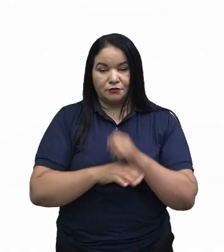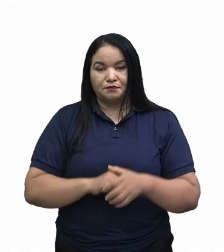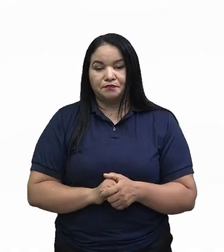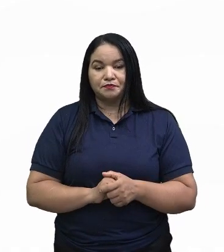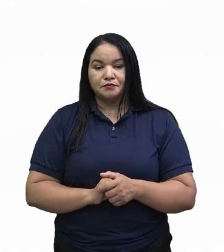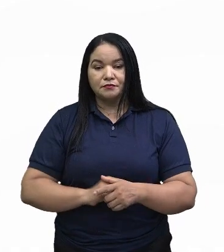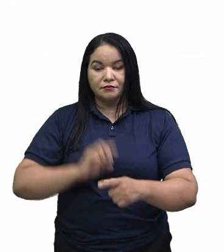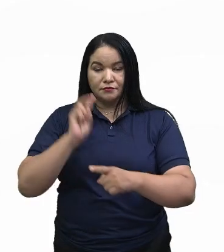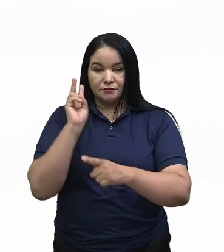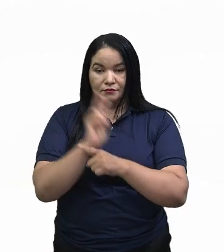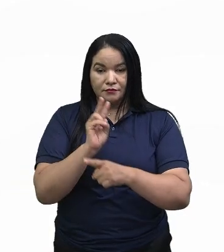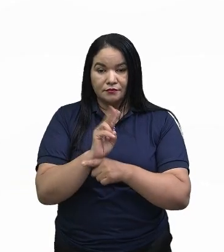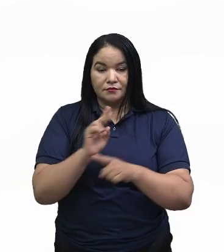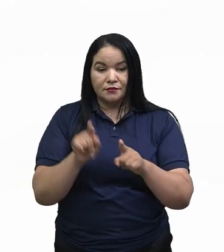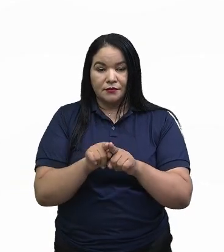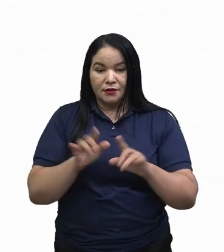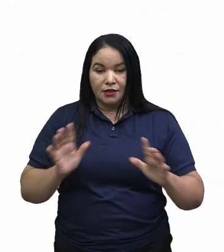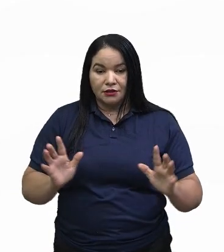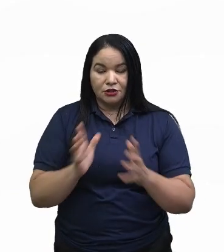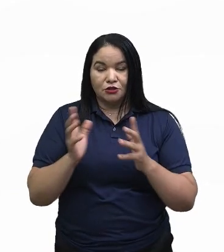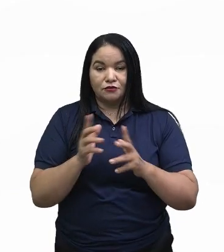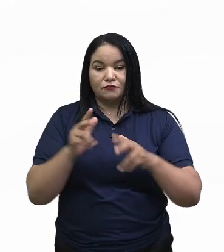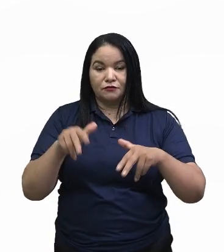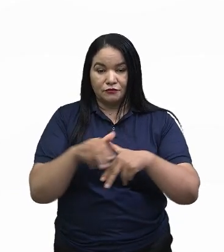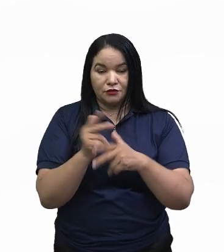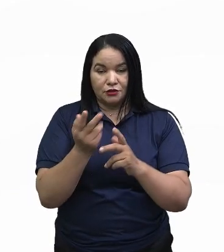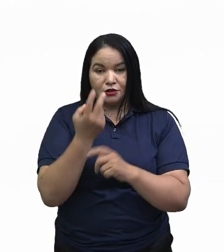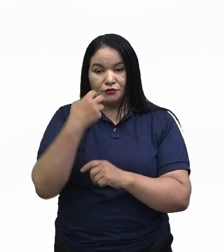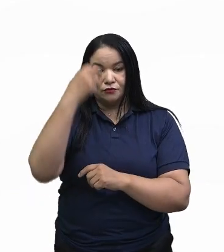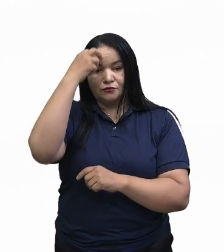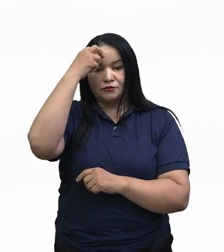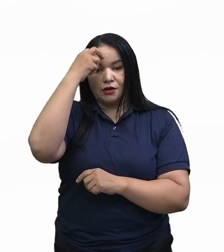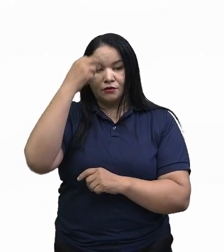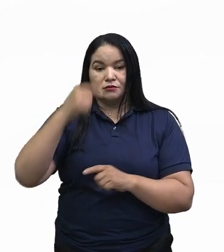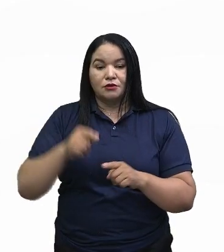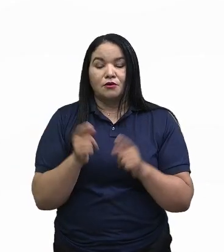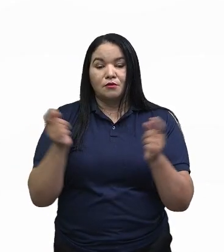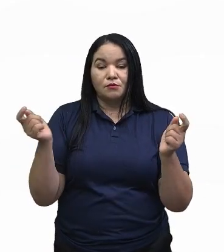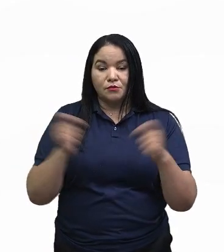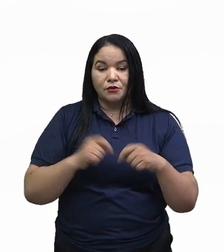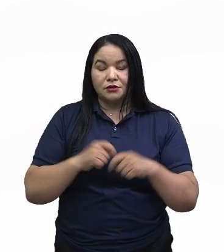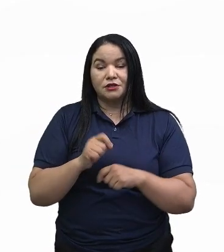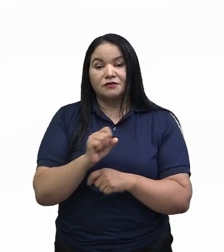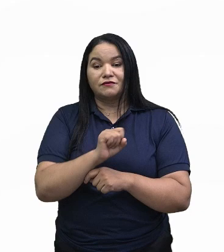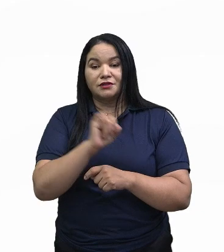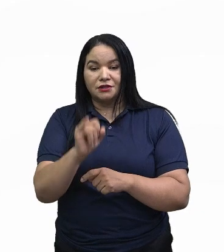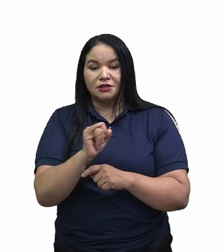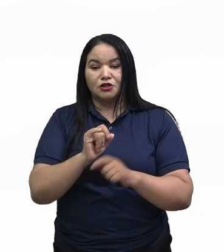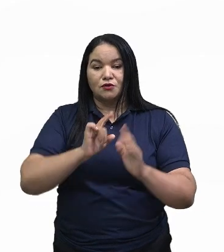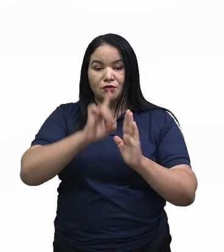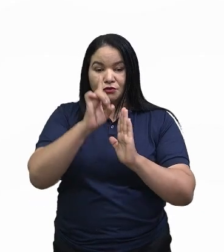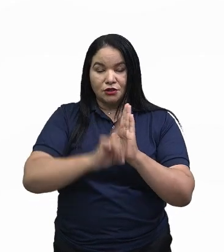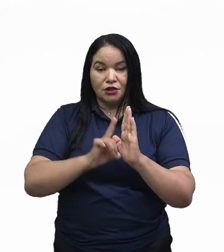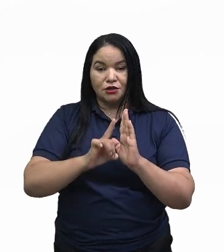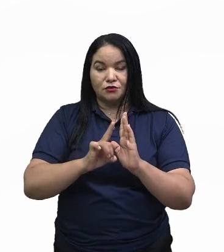promoção da diversidade cultural são possíveis se os direitos humanos, né, e